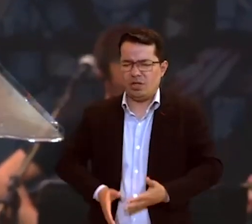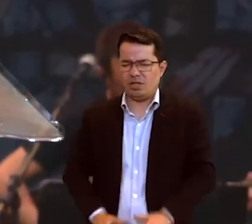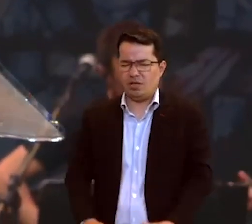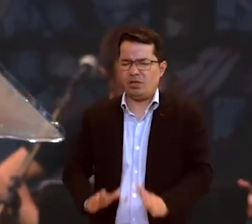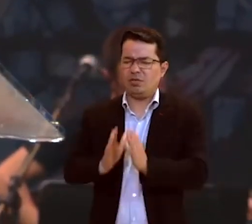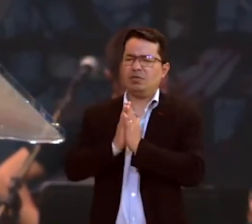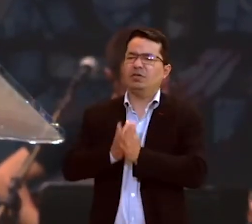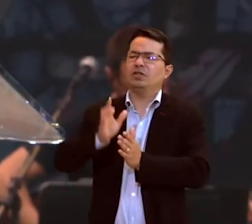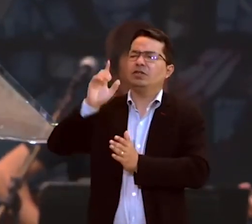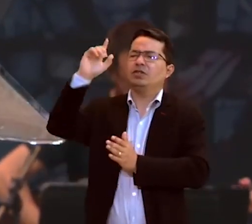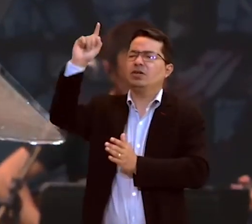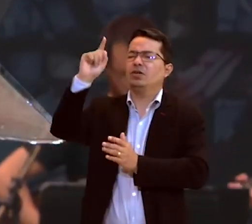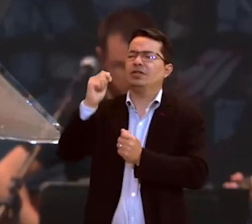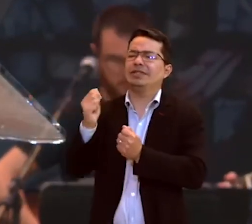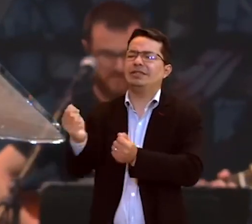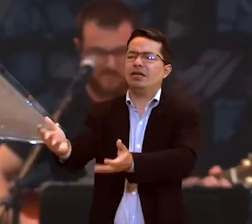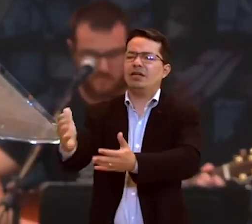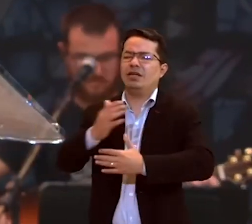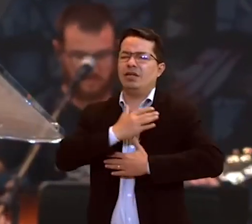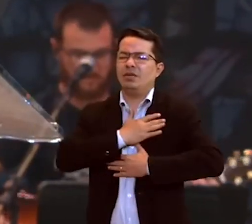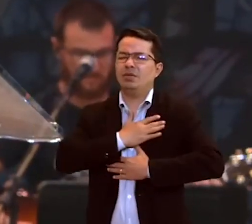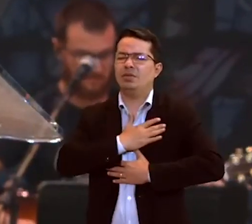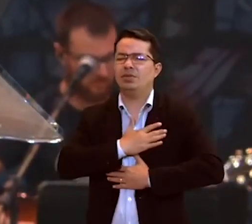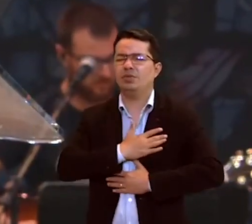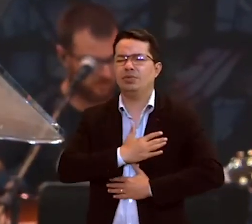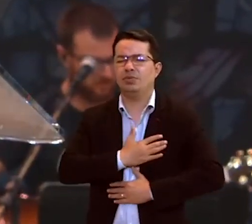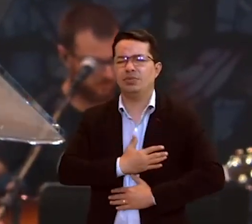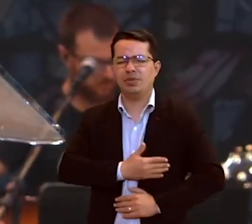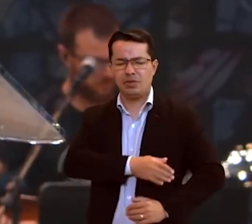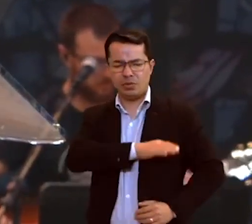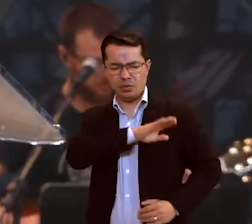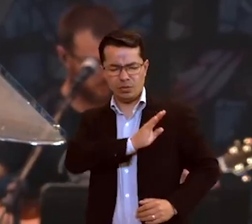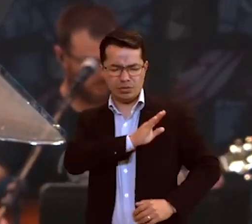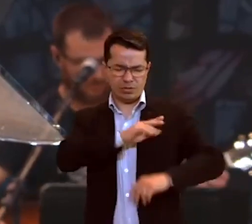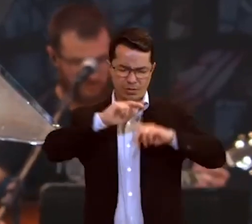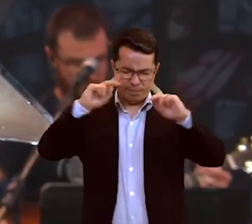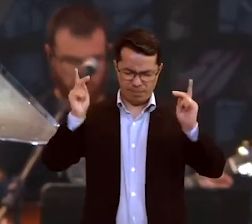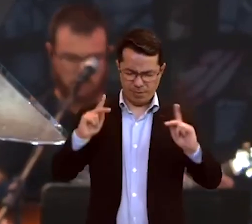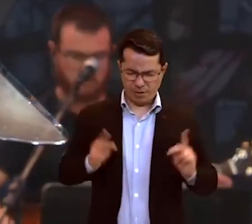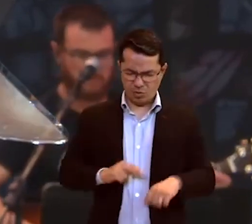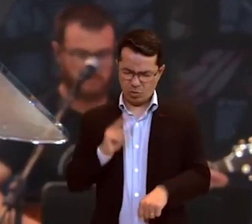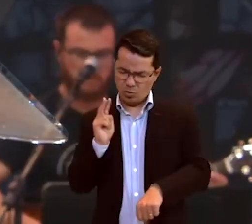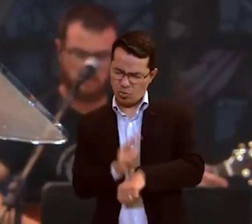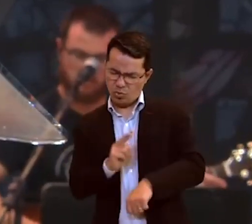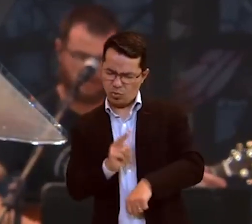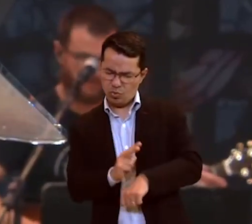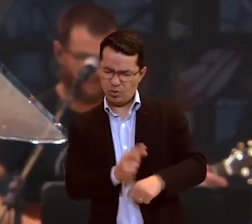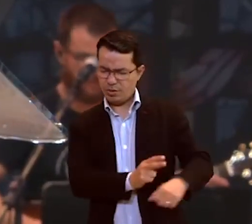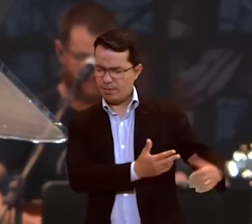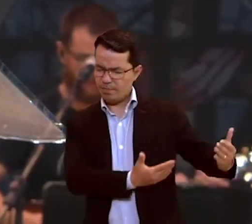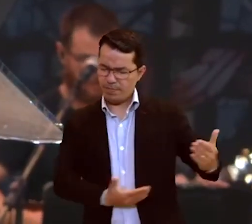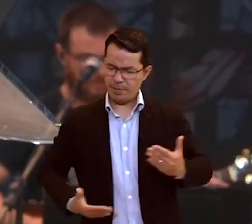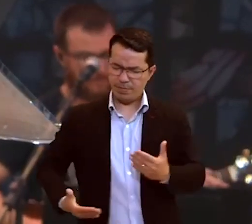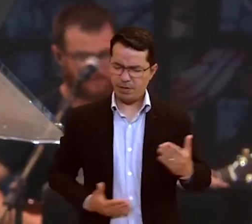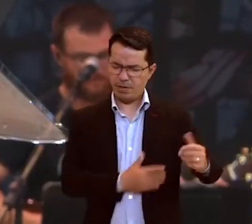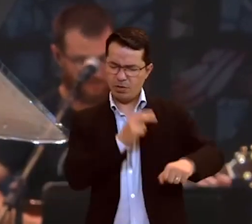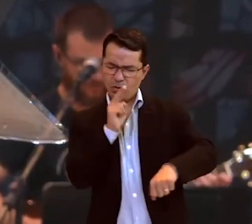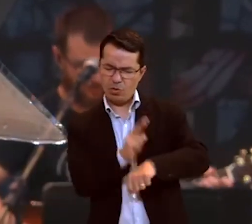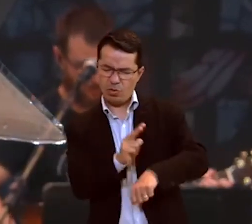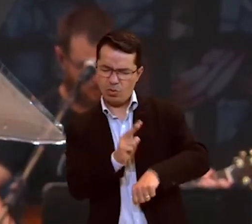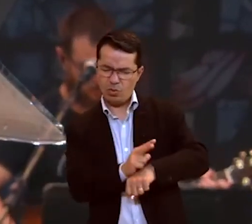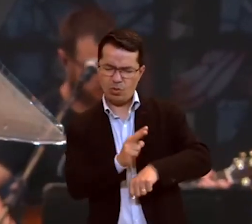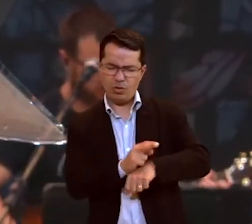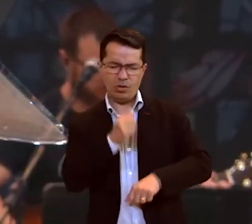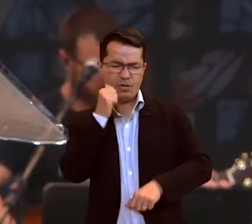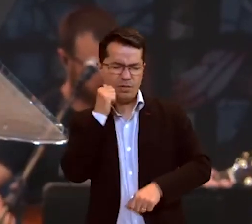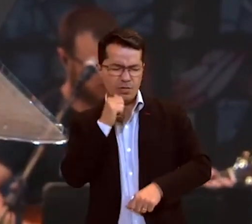pedimos, Deus, agora, acalma o coração dela e da família. Sustenta, preserva, Pai, esse bebê. Faz o teu milagre, Pai. Cuida.